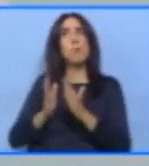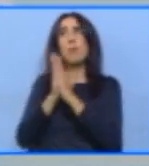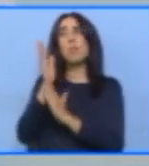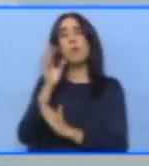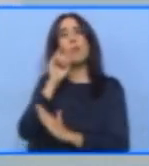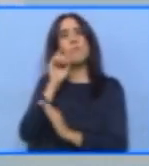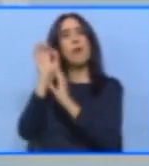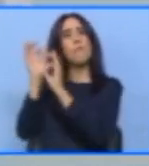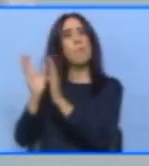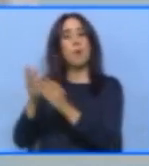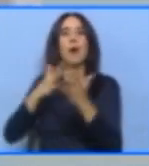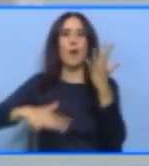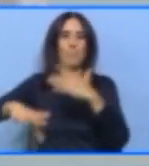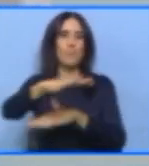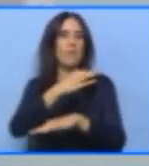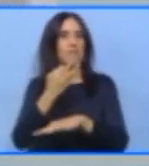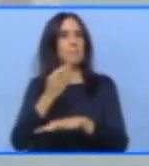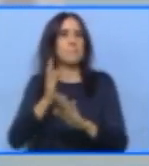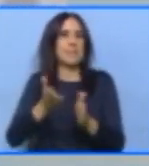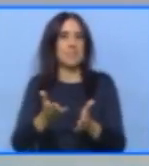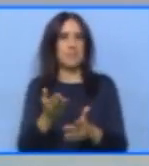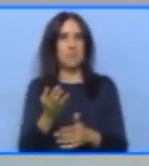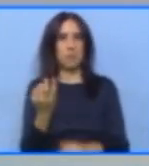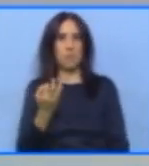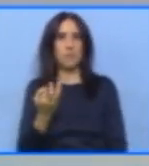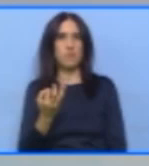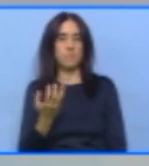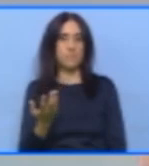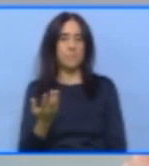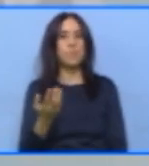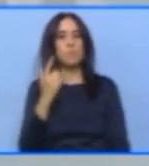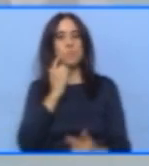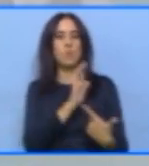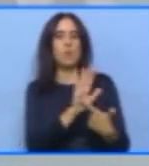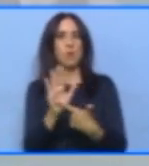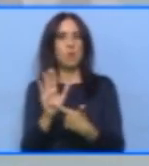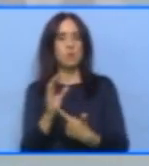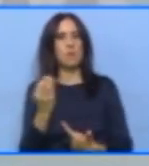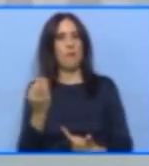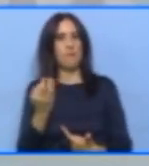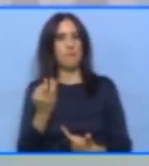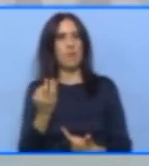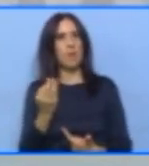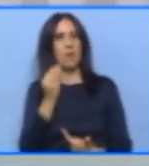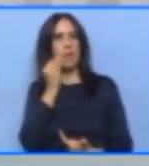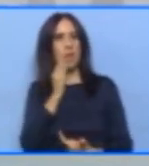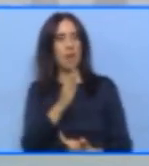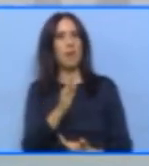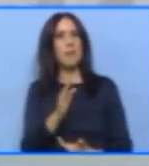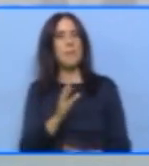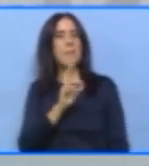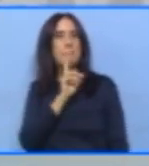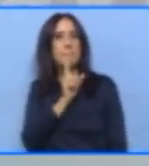ser defendido, o povo sim precisa. E por isso, isto mostra como foi essa acutilância